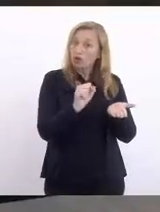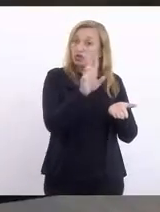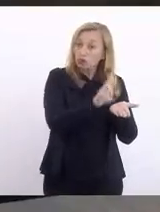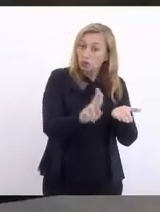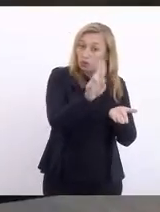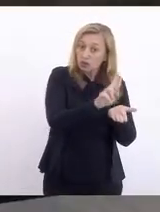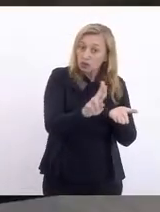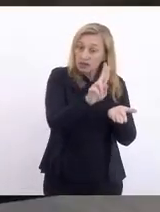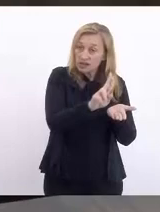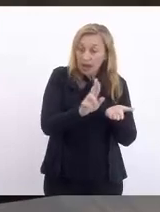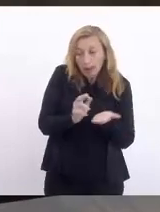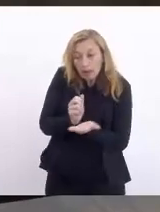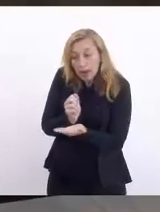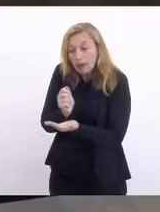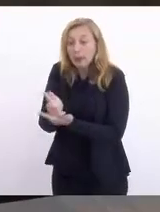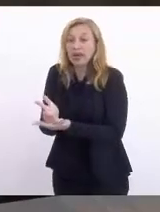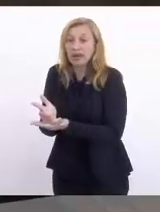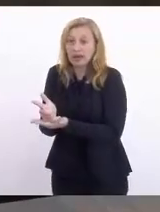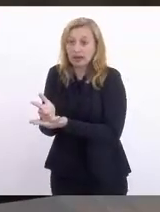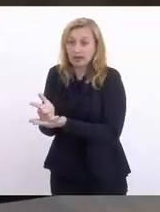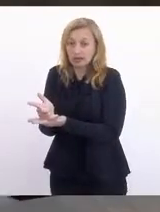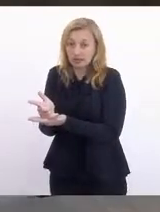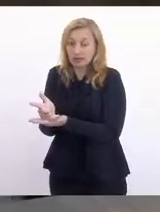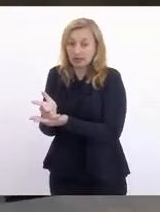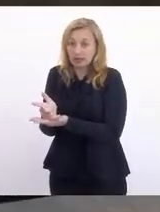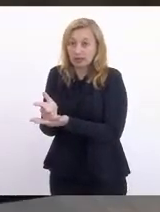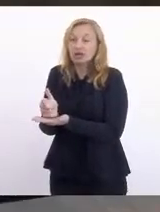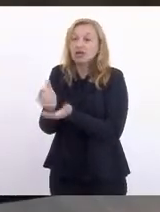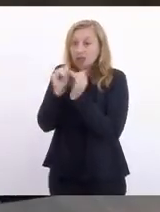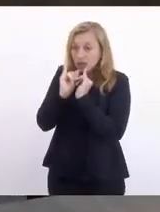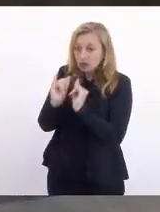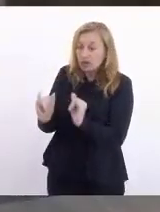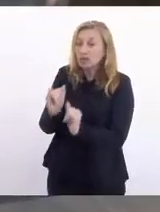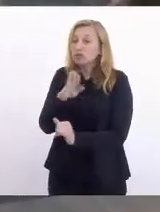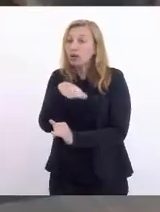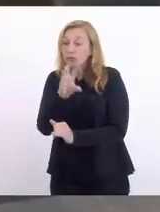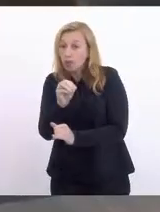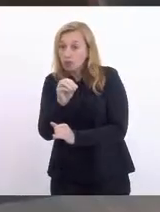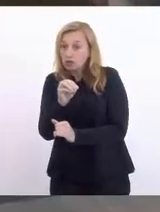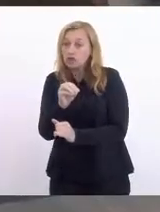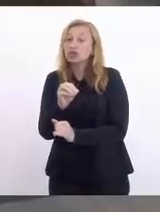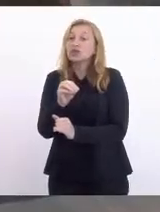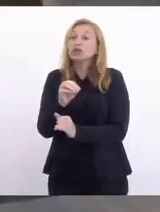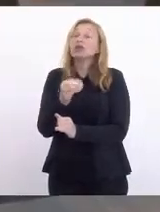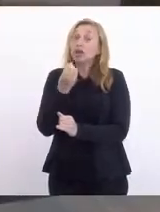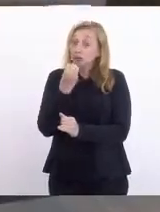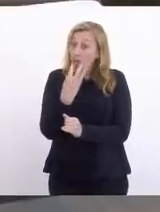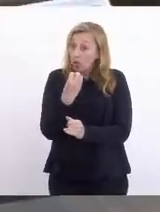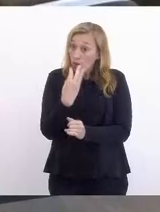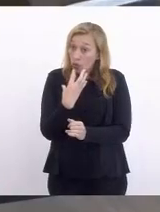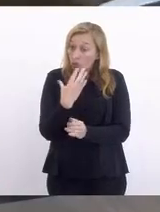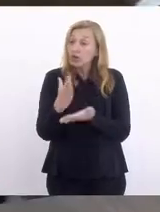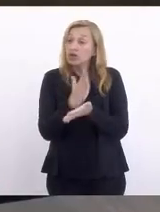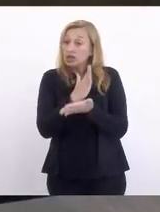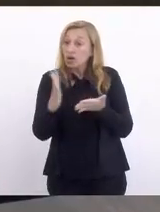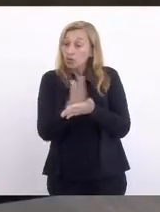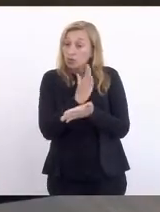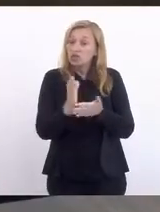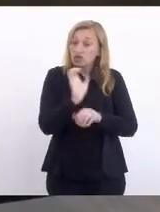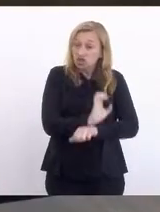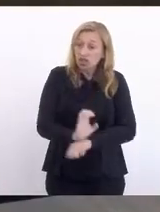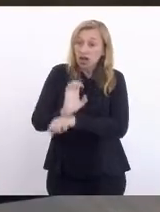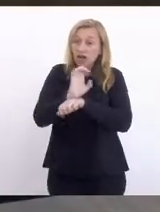para descongelar as progressões e essa verba que o Governo está anunciando esse abono que é uma boa medida que alguns